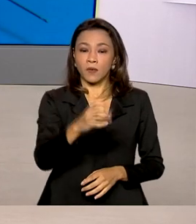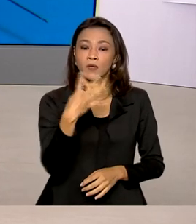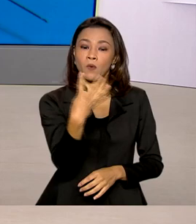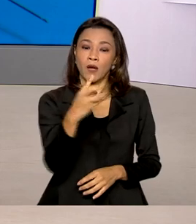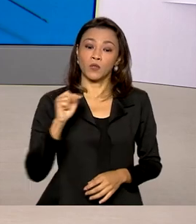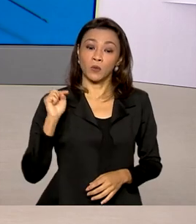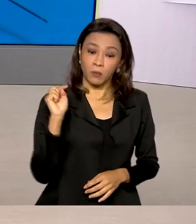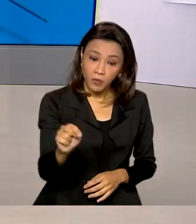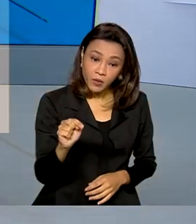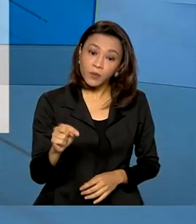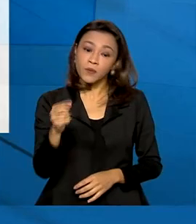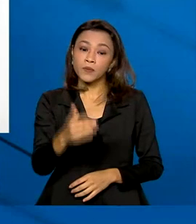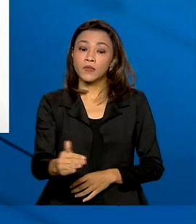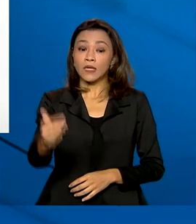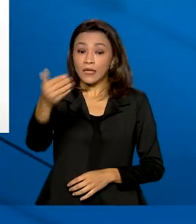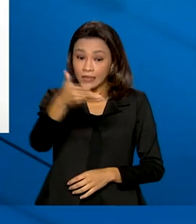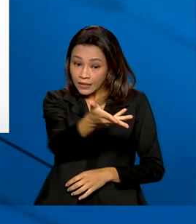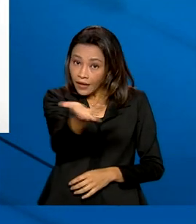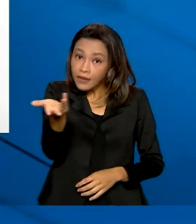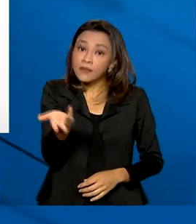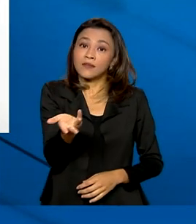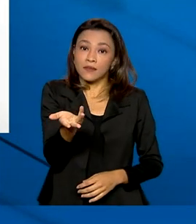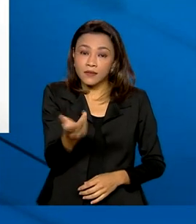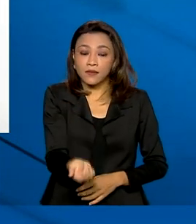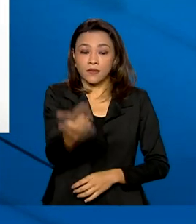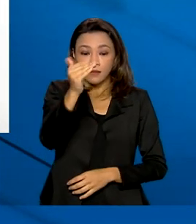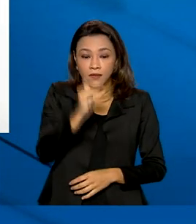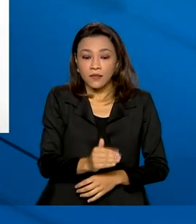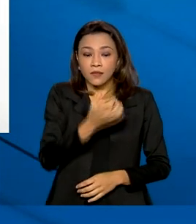96.954.000 doses de vacina. Dessas doses,